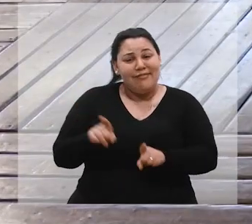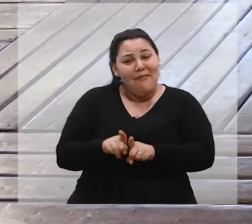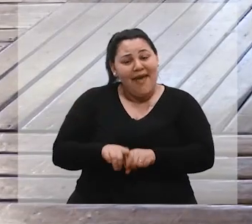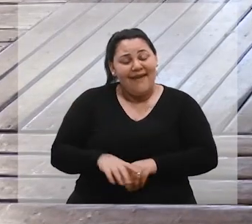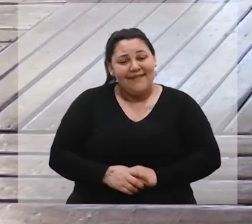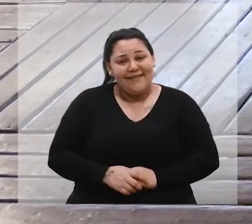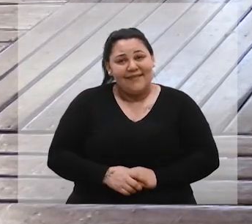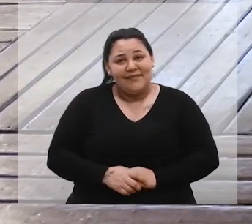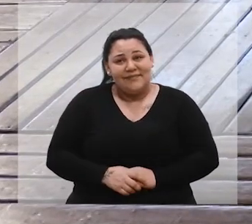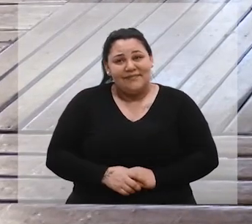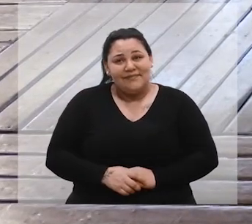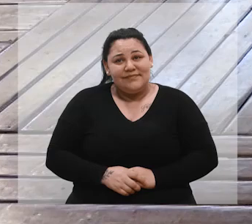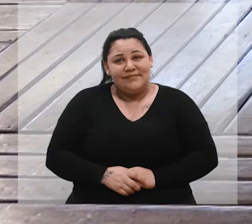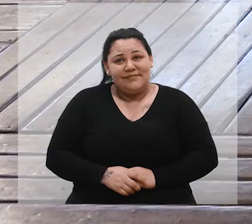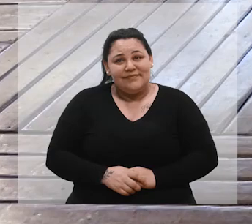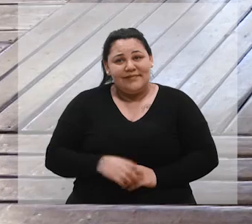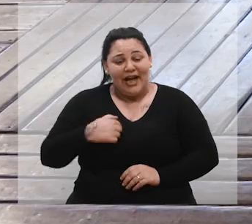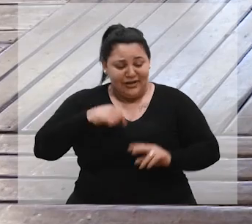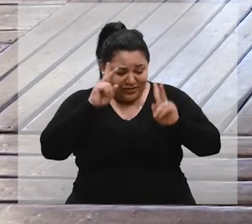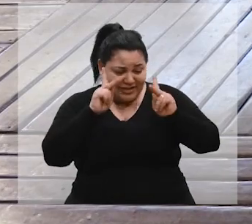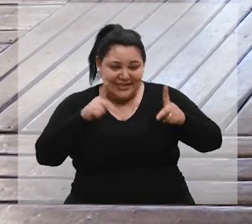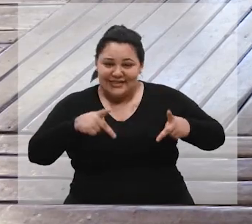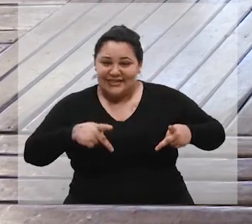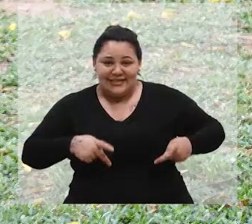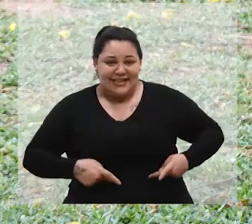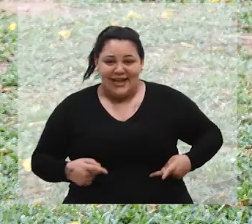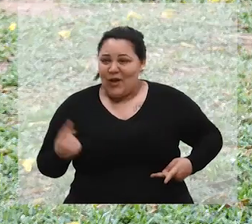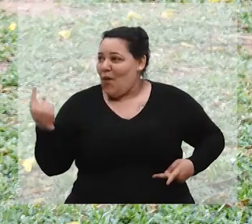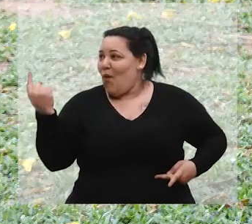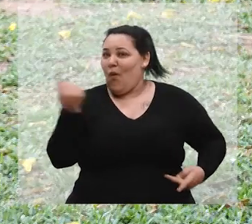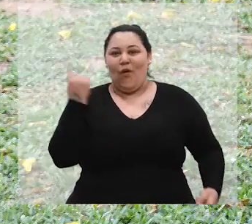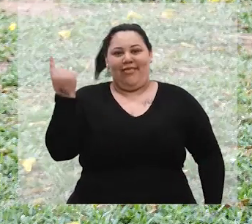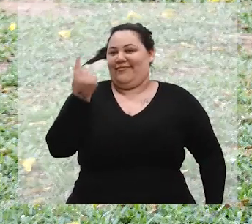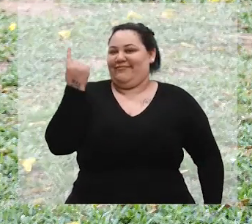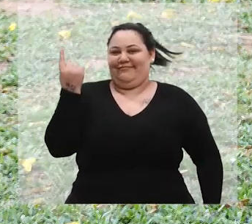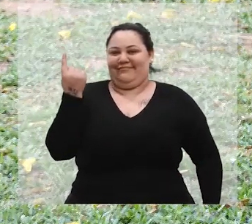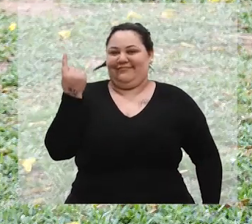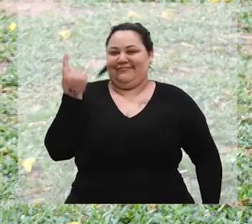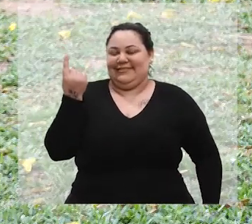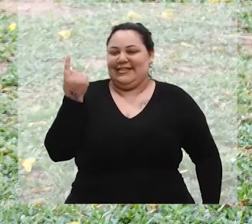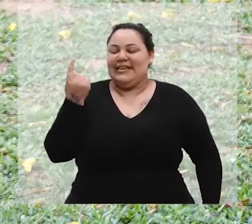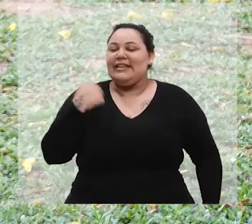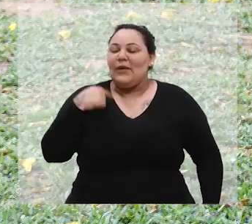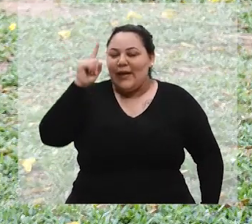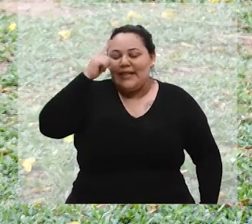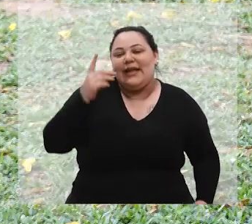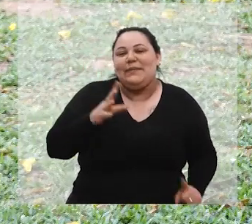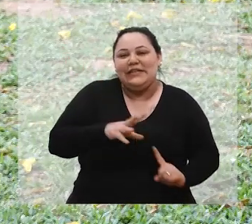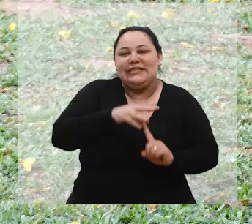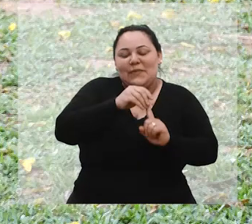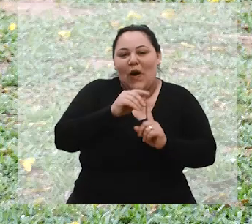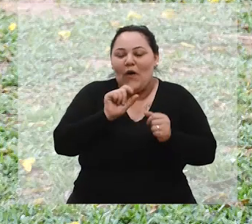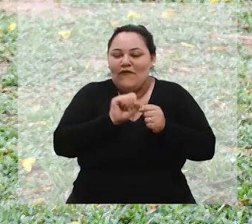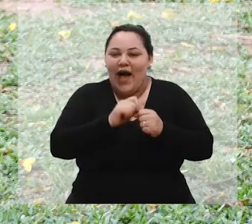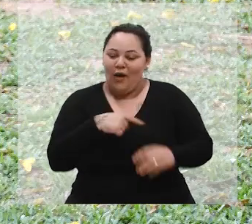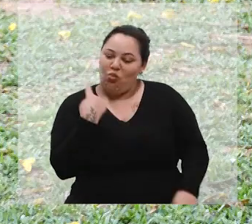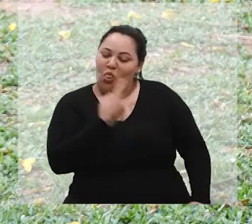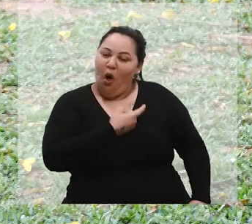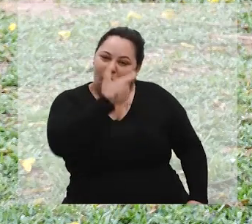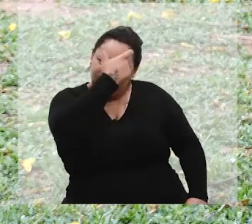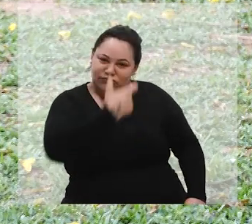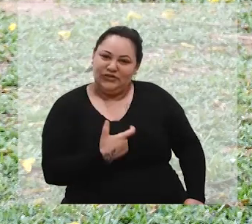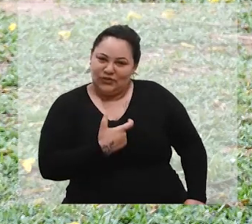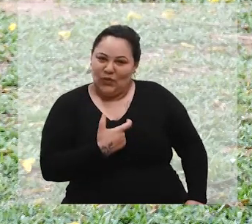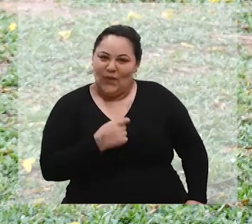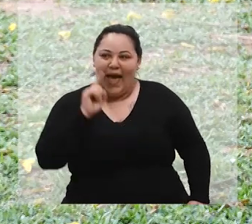Até disso a gente precisa do outro. Nós somos seres muito desamparados, né? Não tem nada sem outro. Então, a ideia que a gente faz de quem nós somos, a ideia